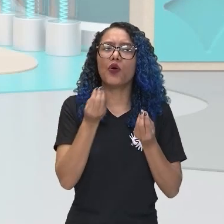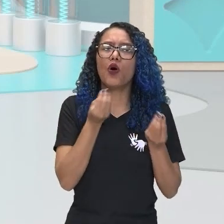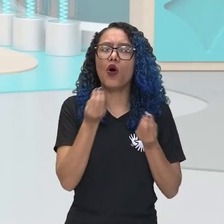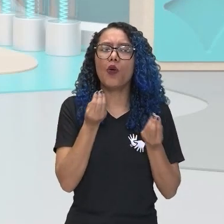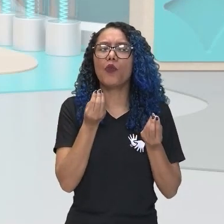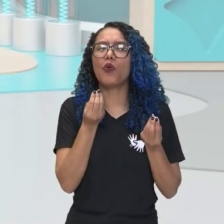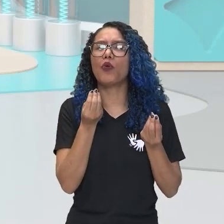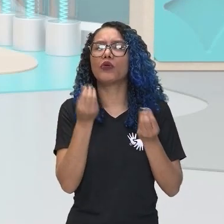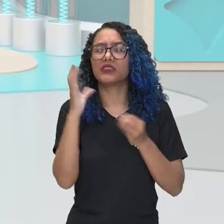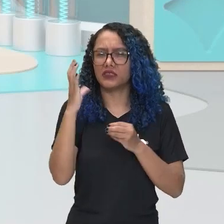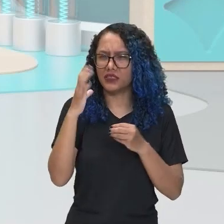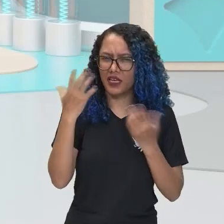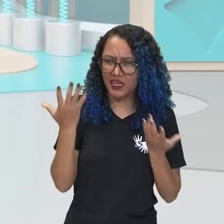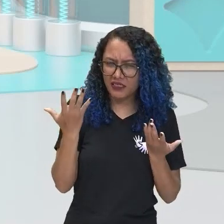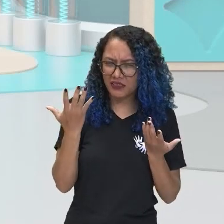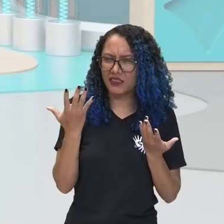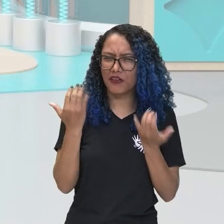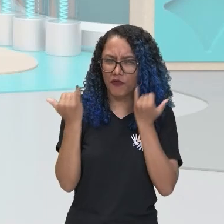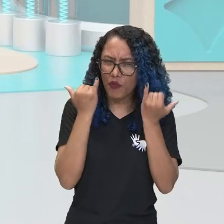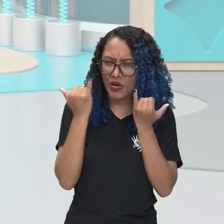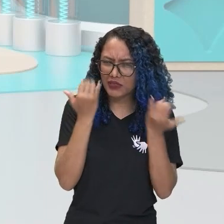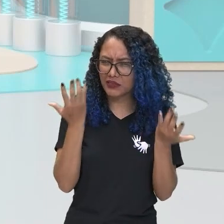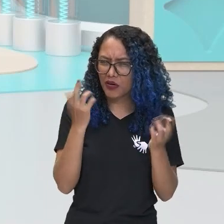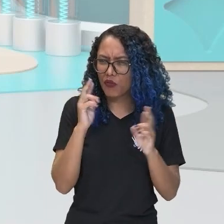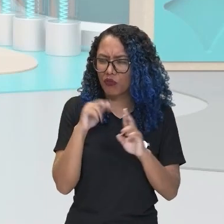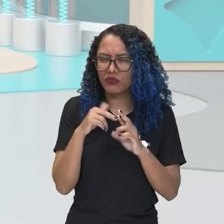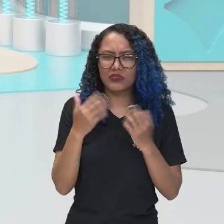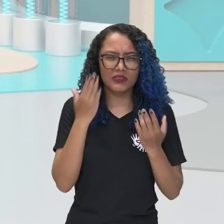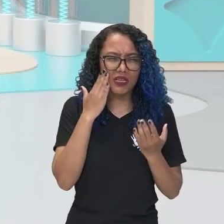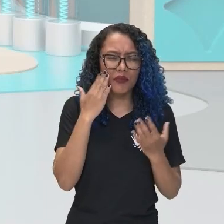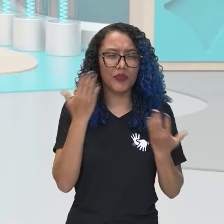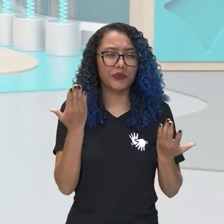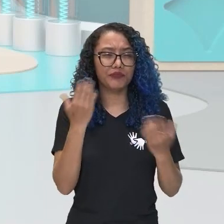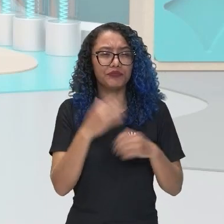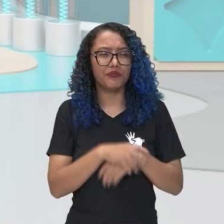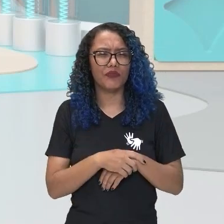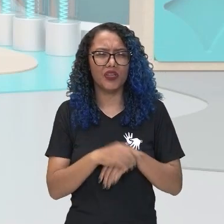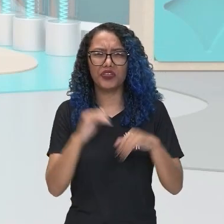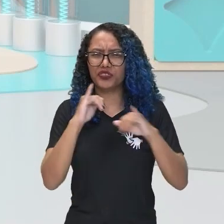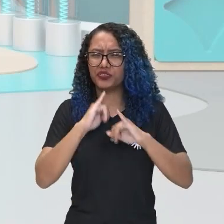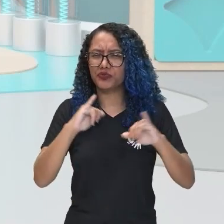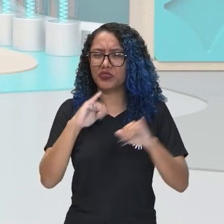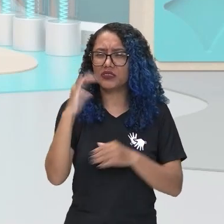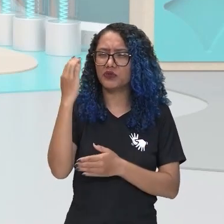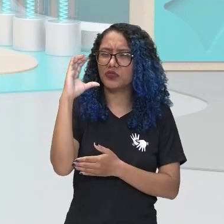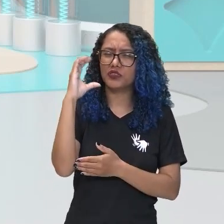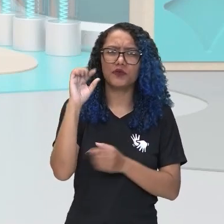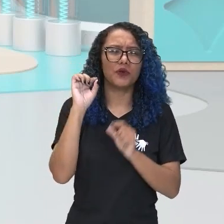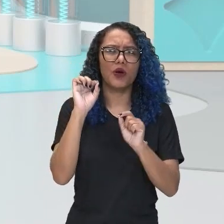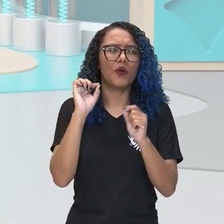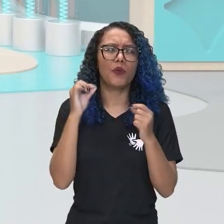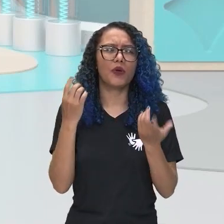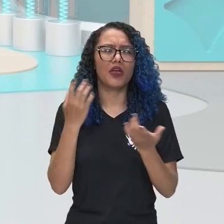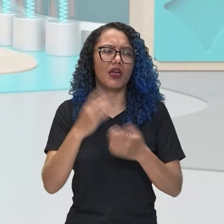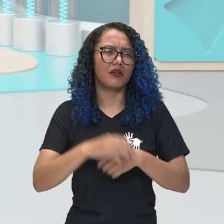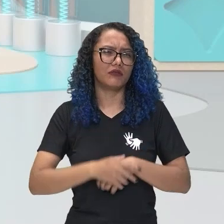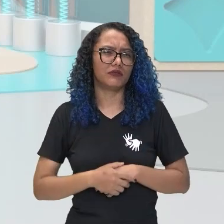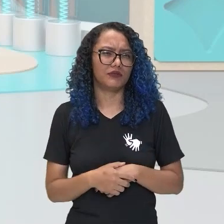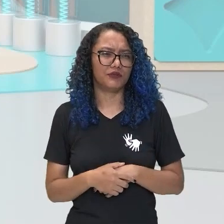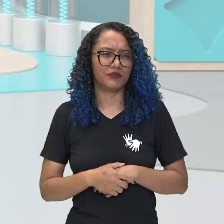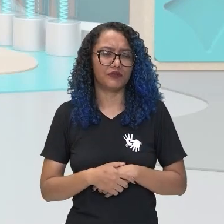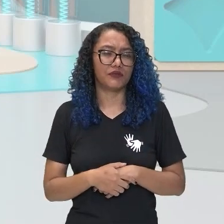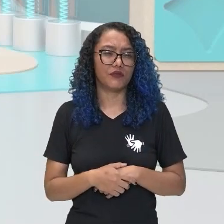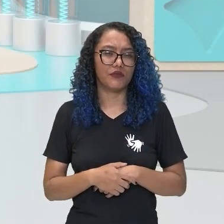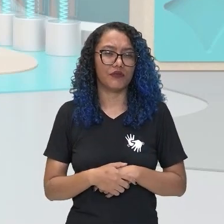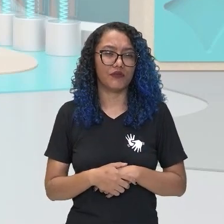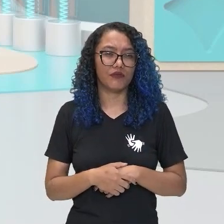sabe? Tudo bem. E o que é divulgação científica? Olha só, olha aí o próximo questionamento que nós temos para você. O